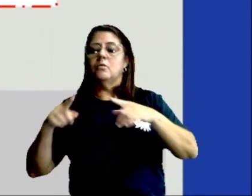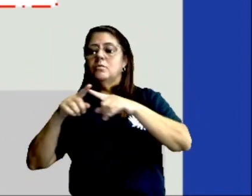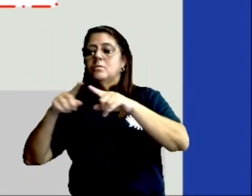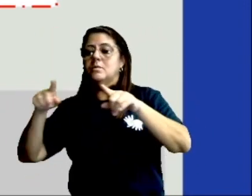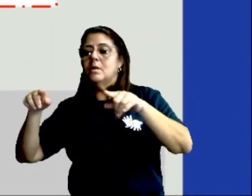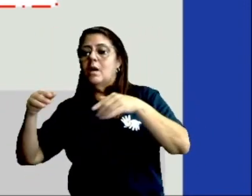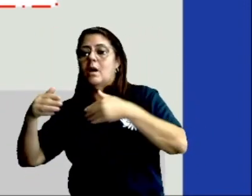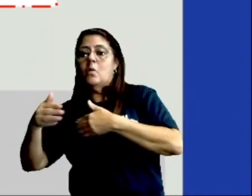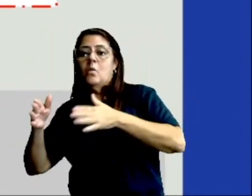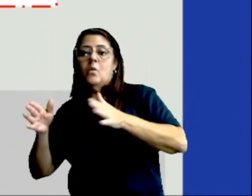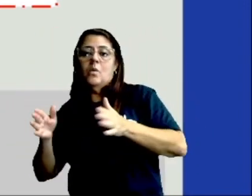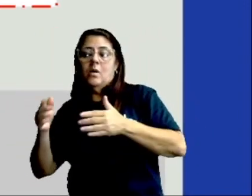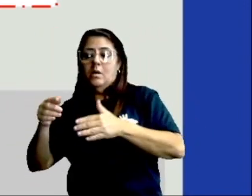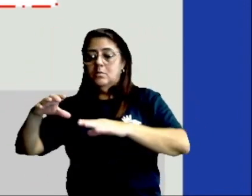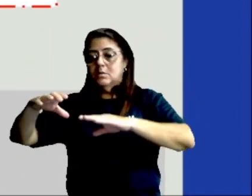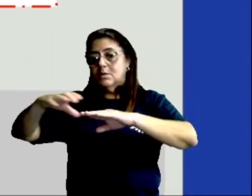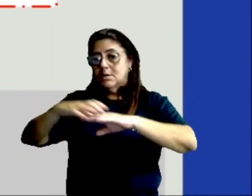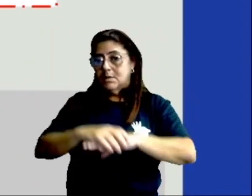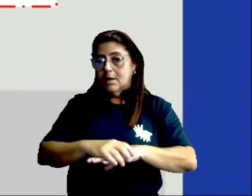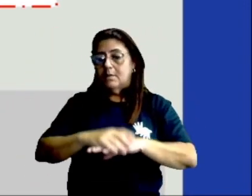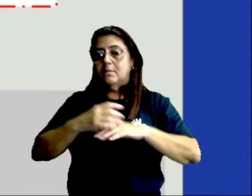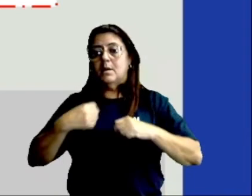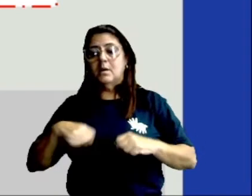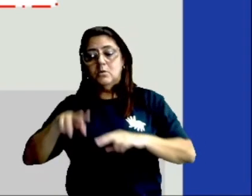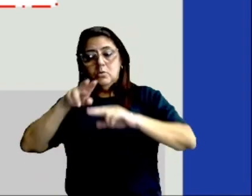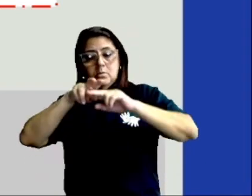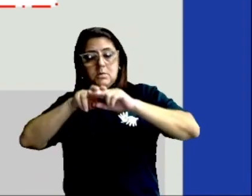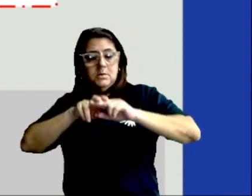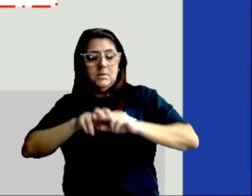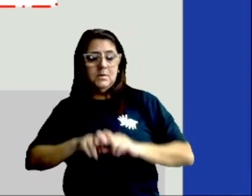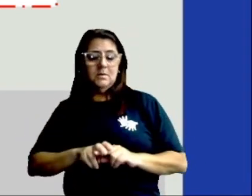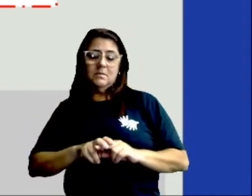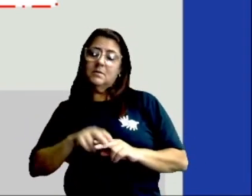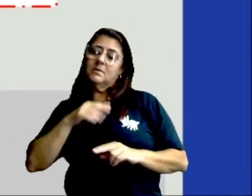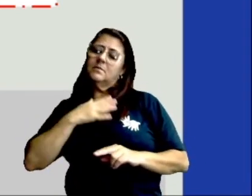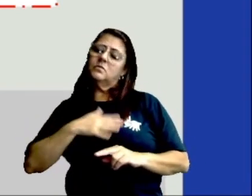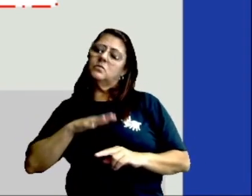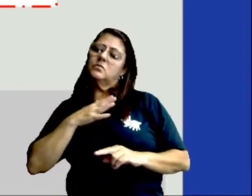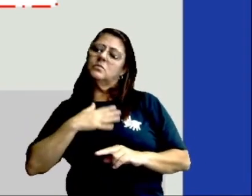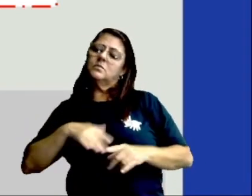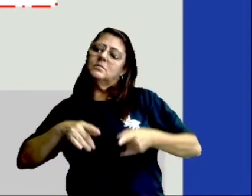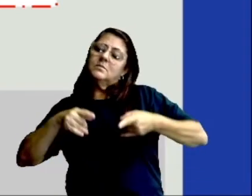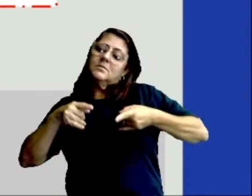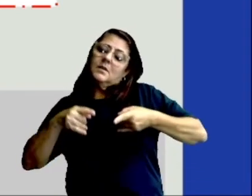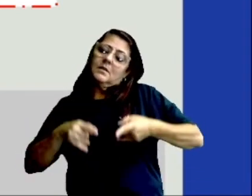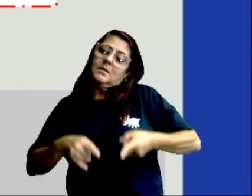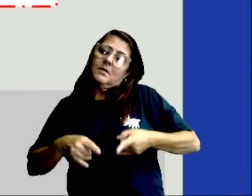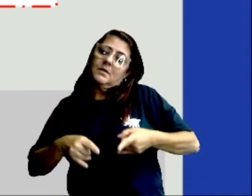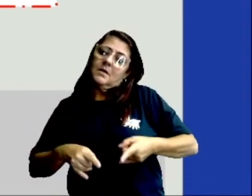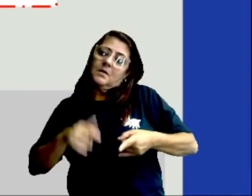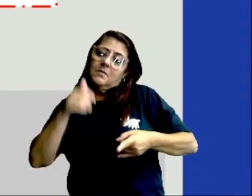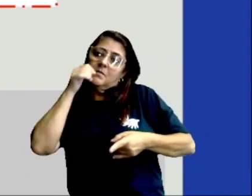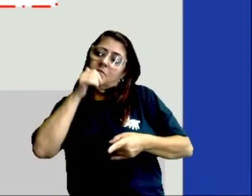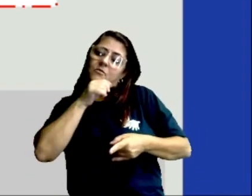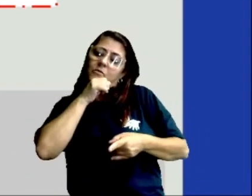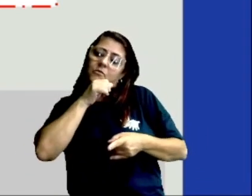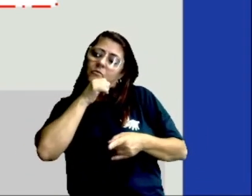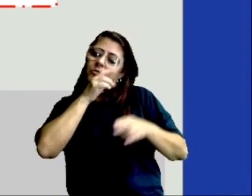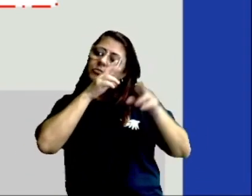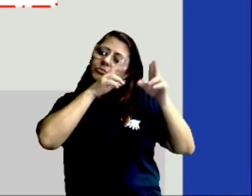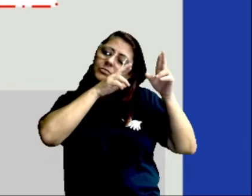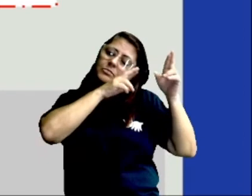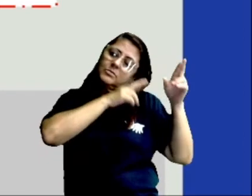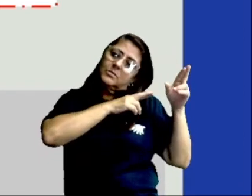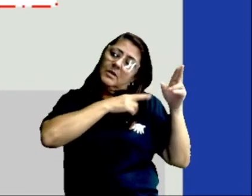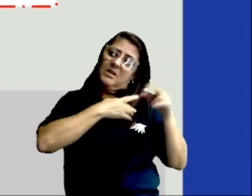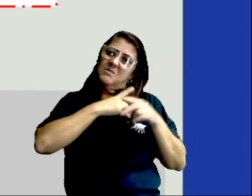vesti-me, calcei os sapatos, sentei-me um instante à beira da cama. Minha avó continuava dormindo.